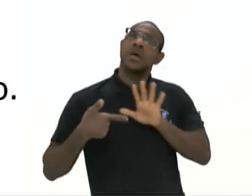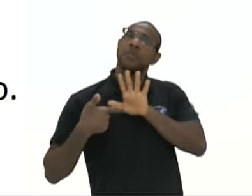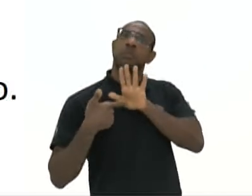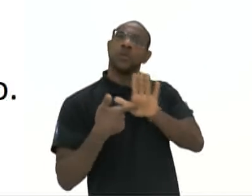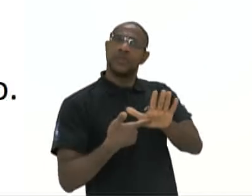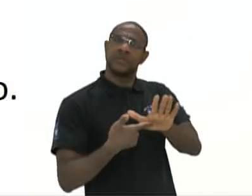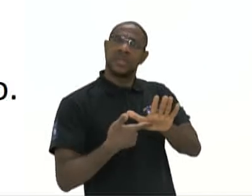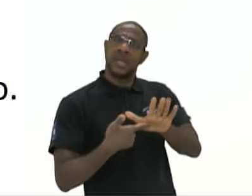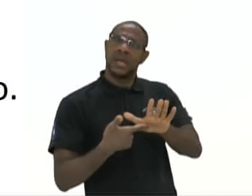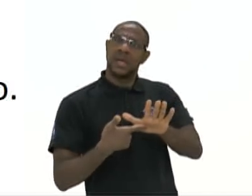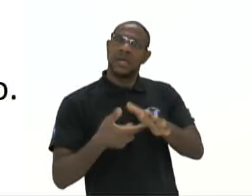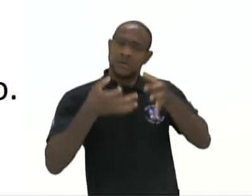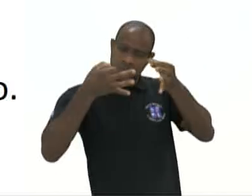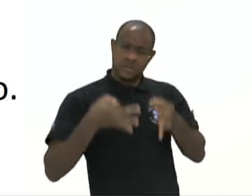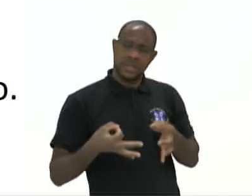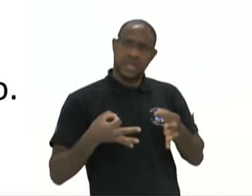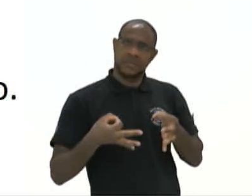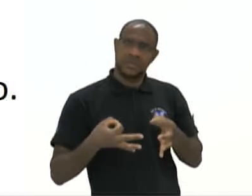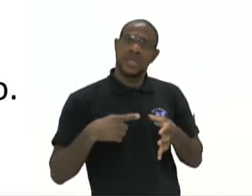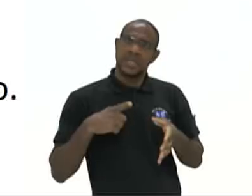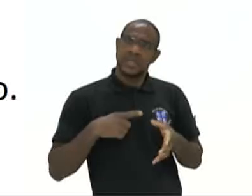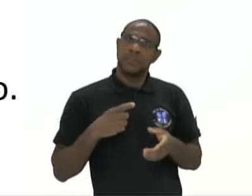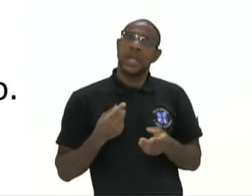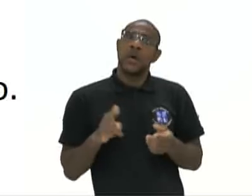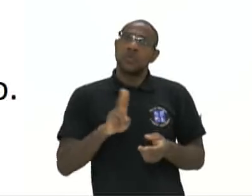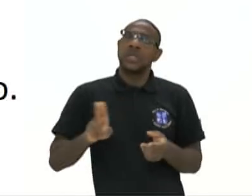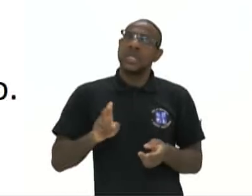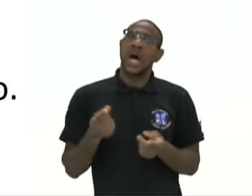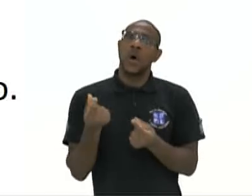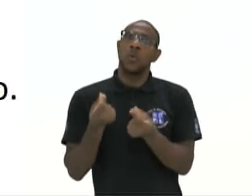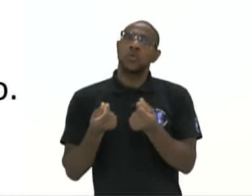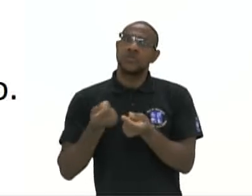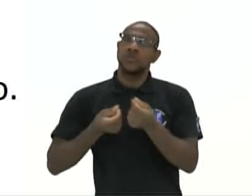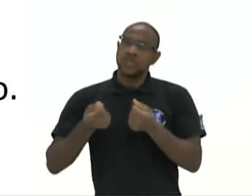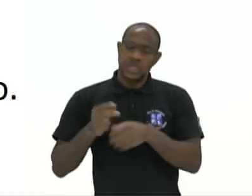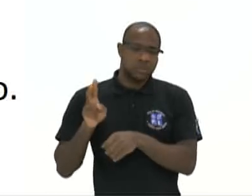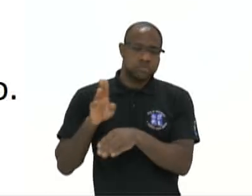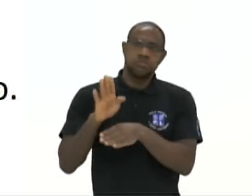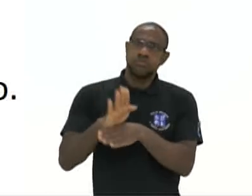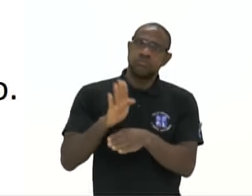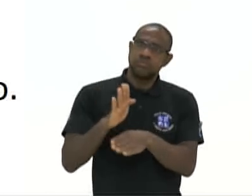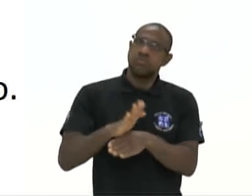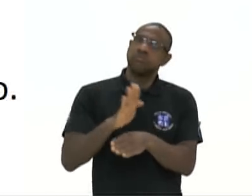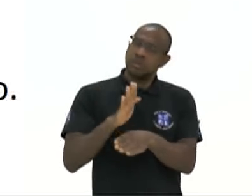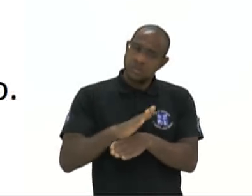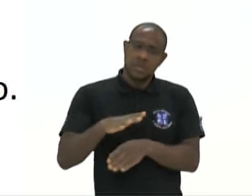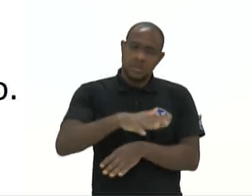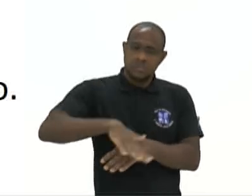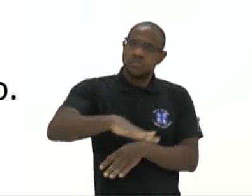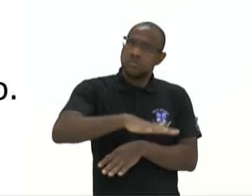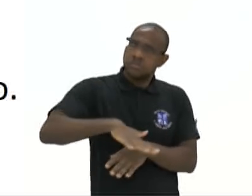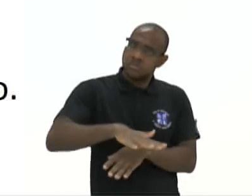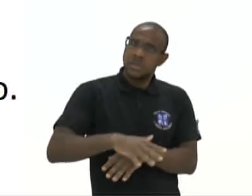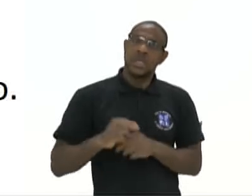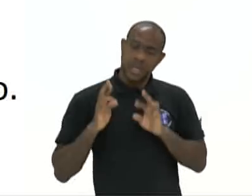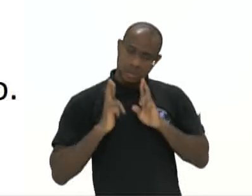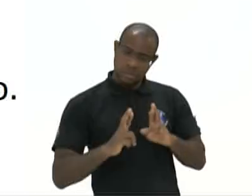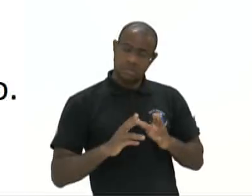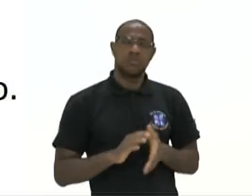e racionalização dos recursos e principalmente de forma ética e